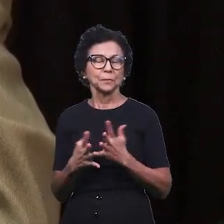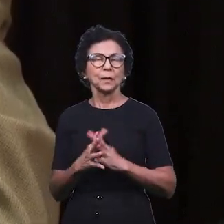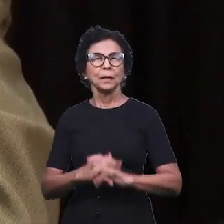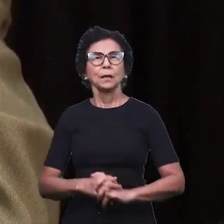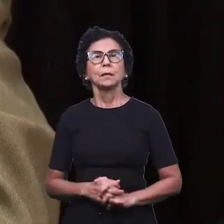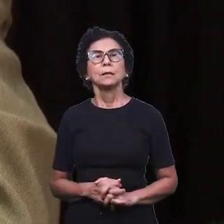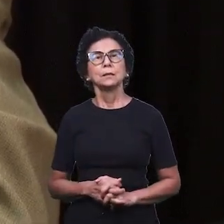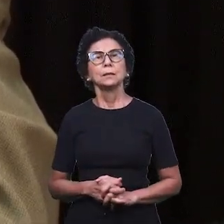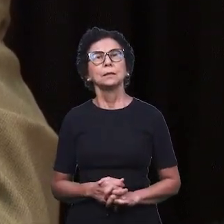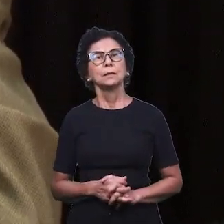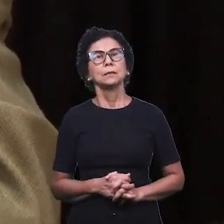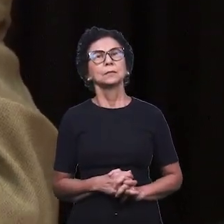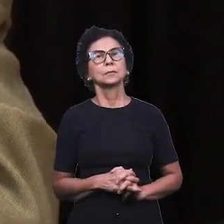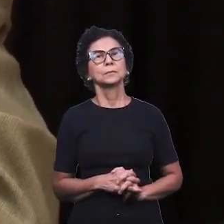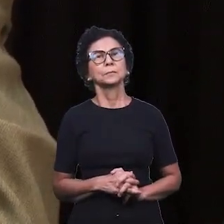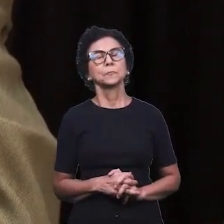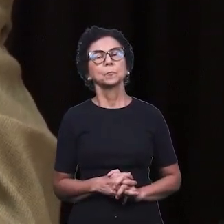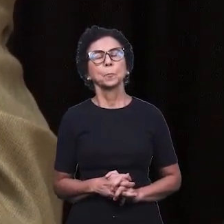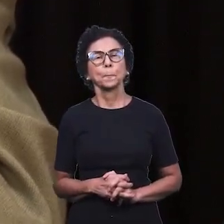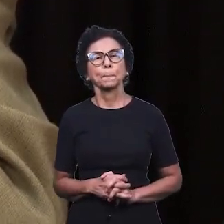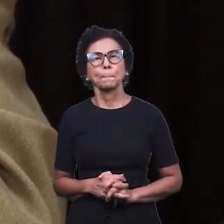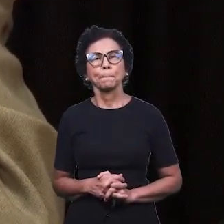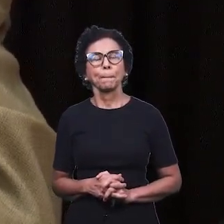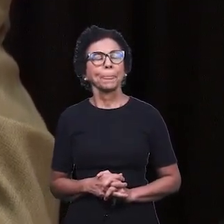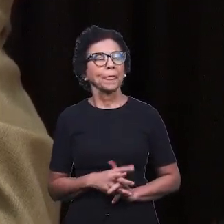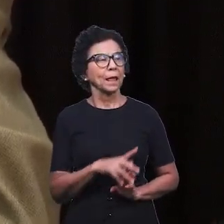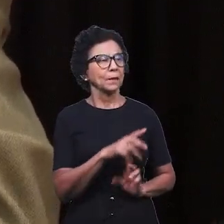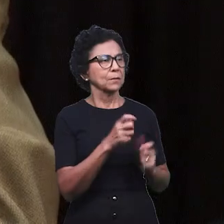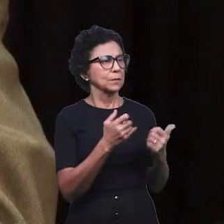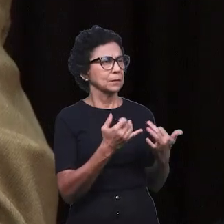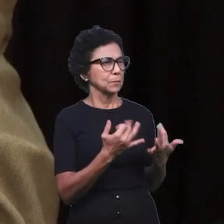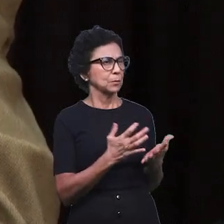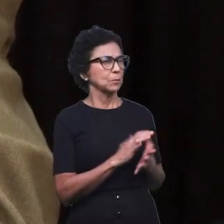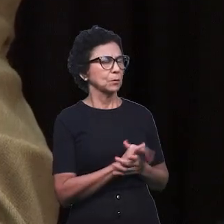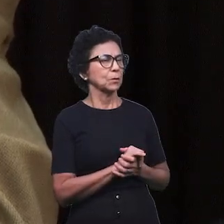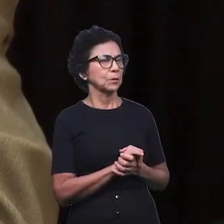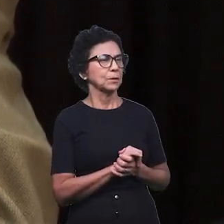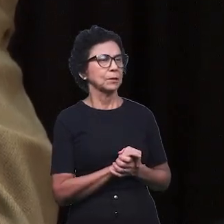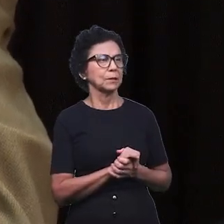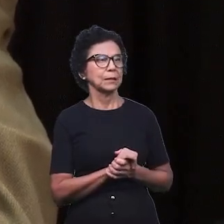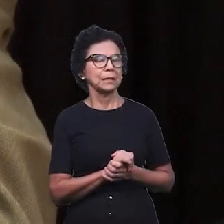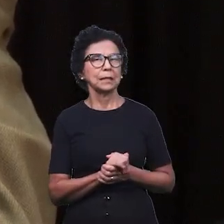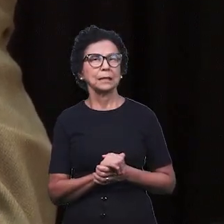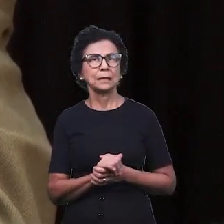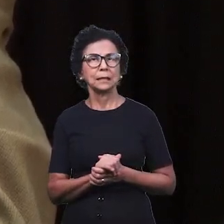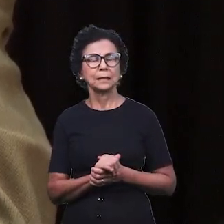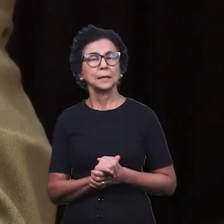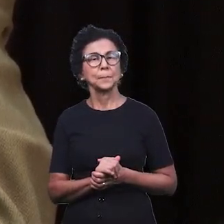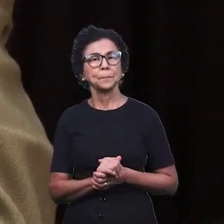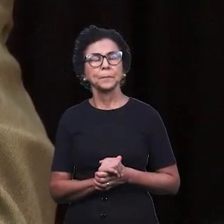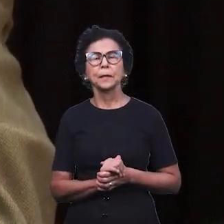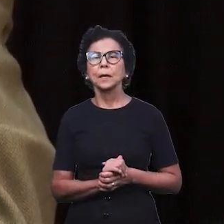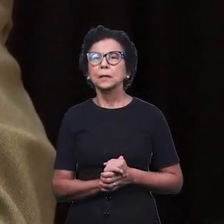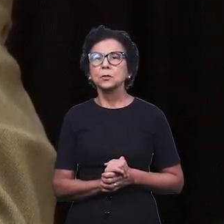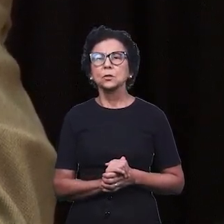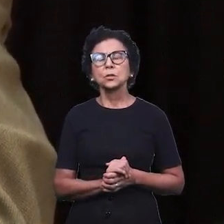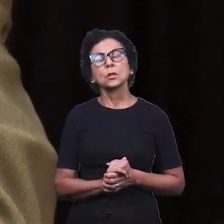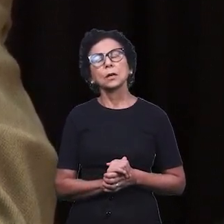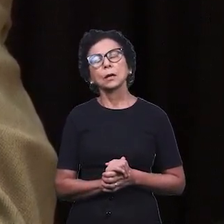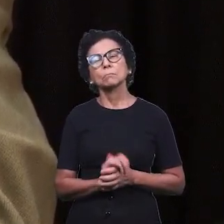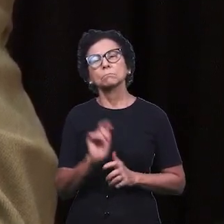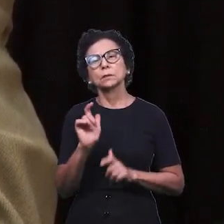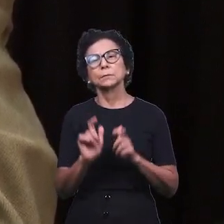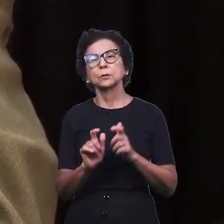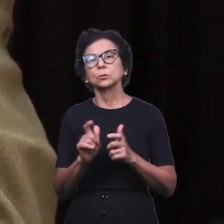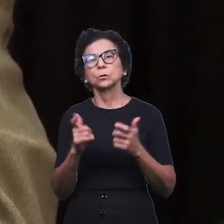Marco, que os ofertantes, depois que o culto tinha terminado, eles pegavam a carne e comiam, né? Exatamente. Então ali